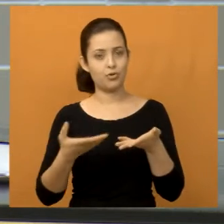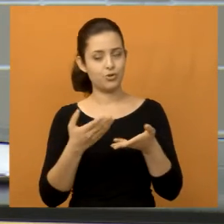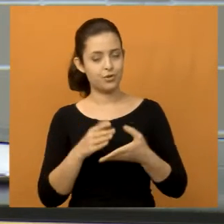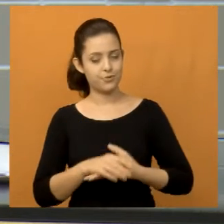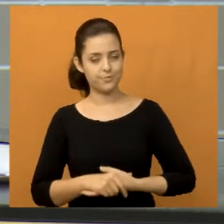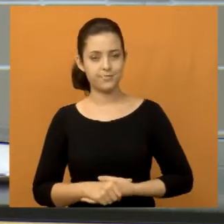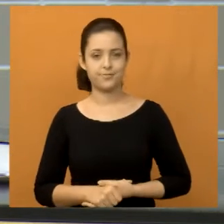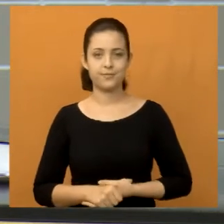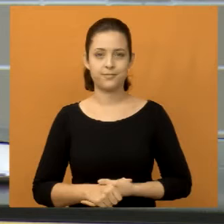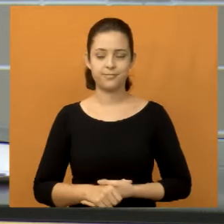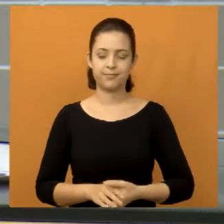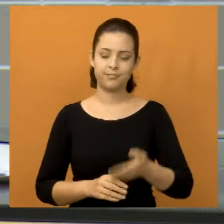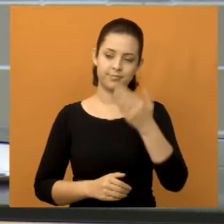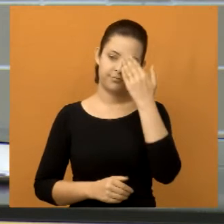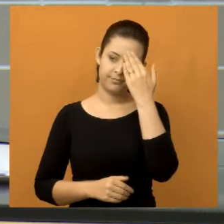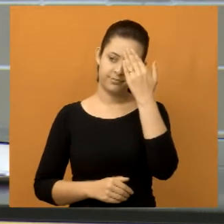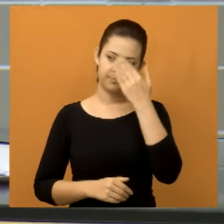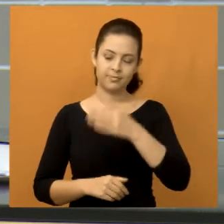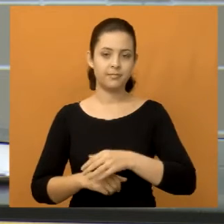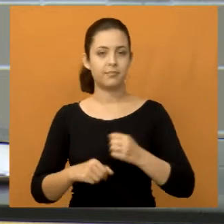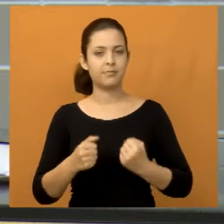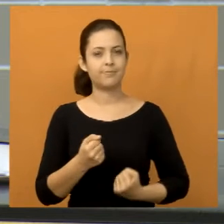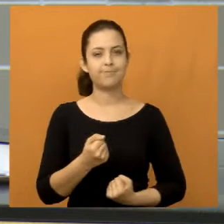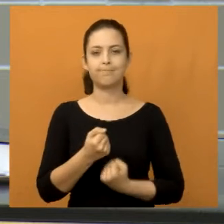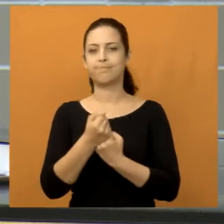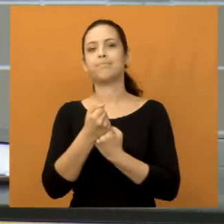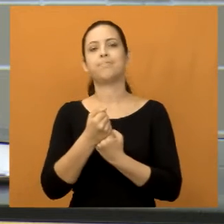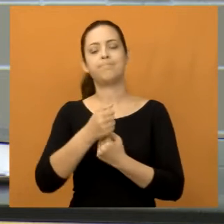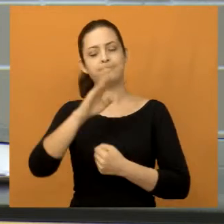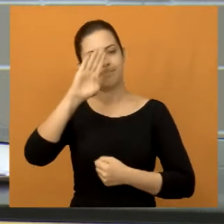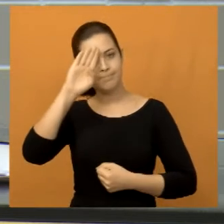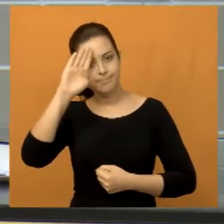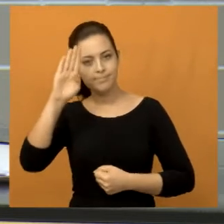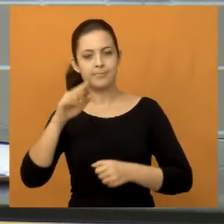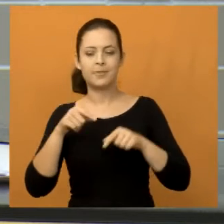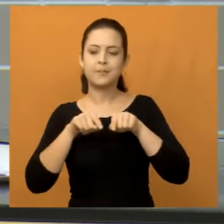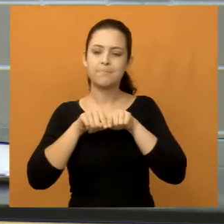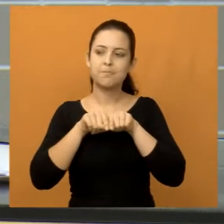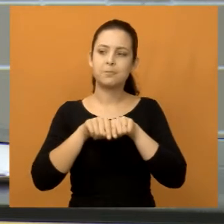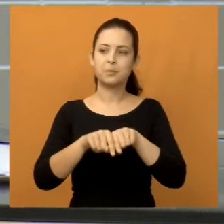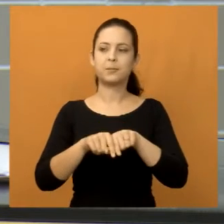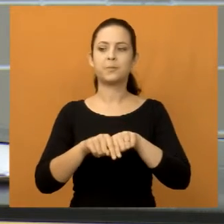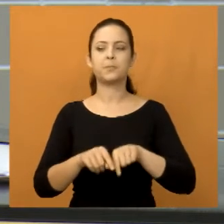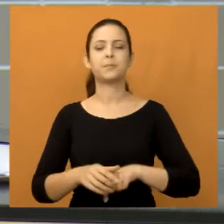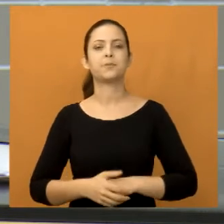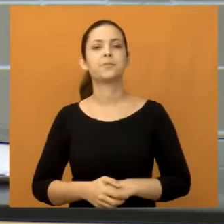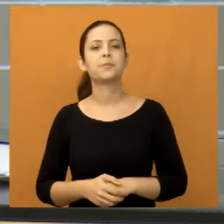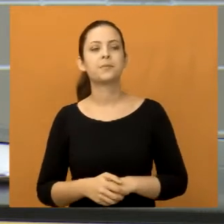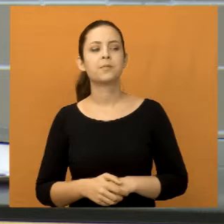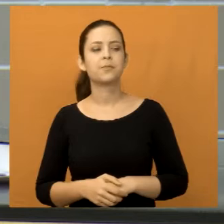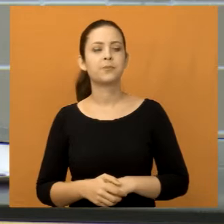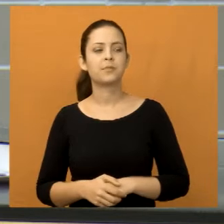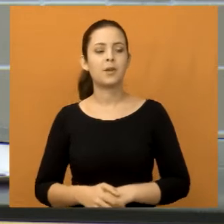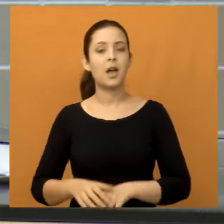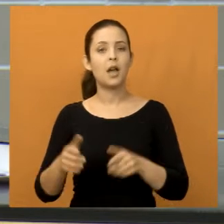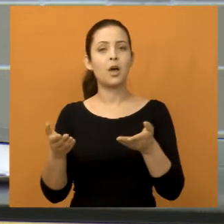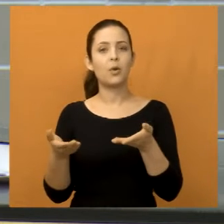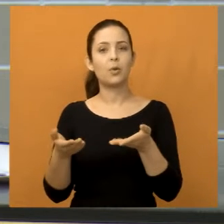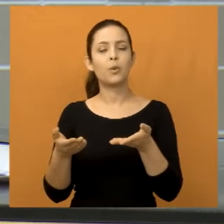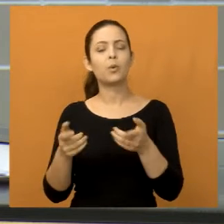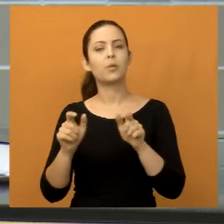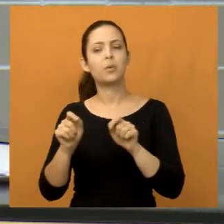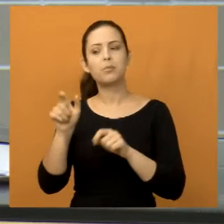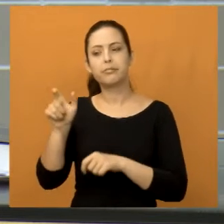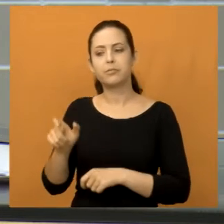dia. Quero agradecer também o apoio fundamental, a parceria com o Dr. José